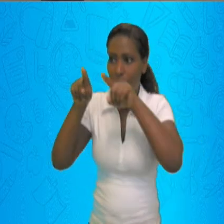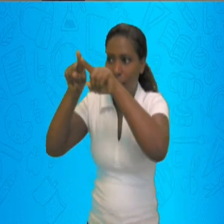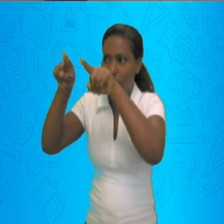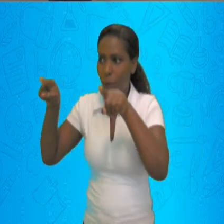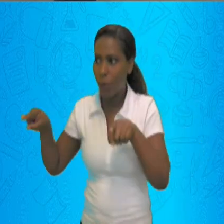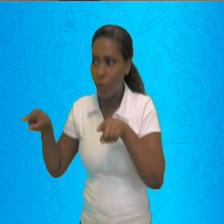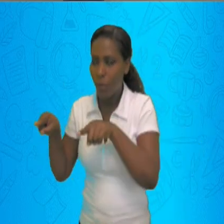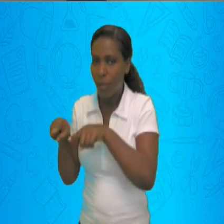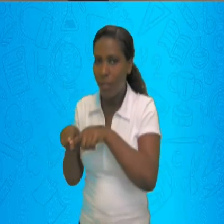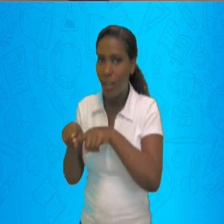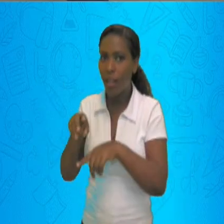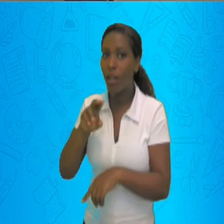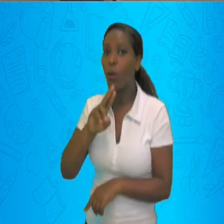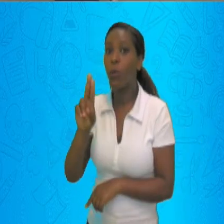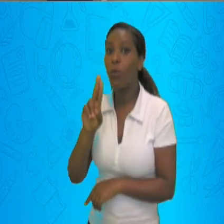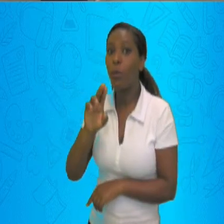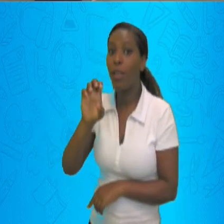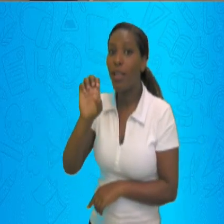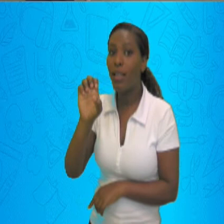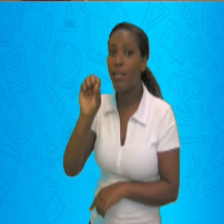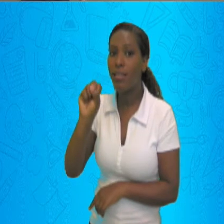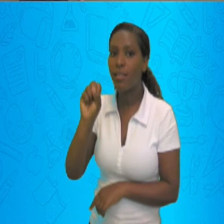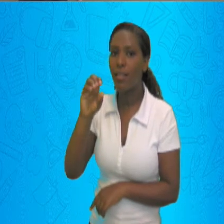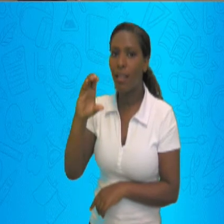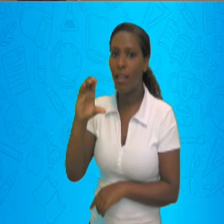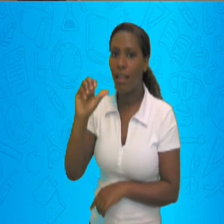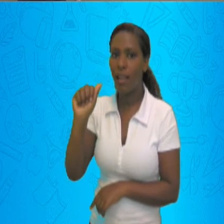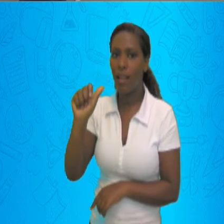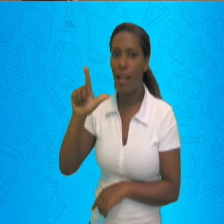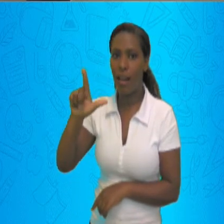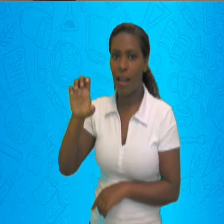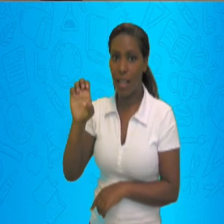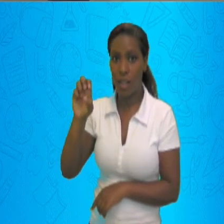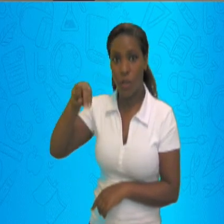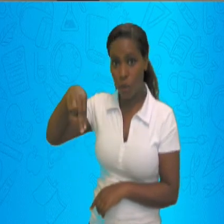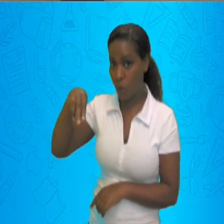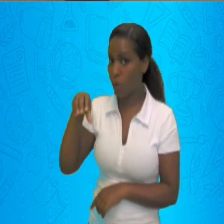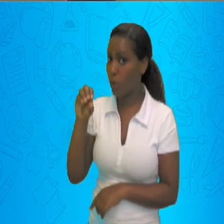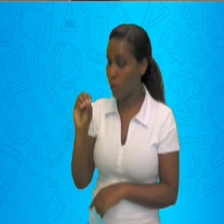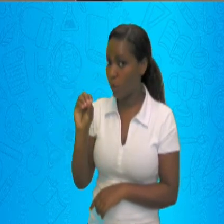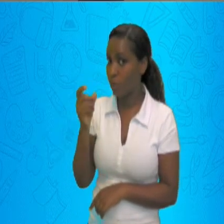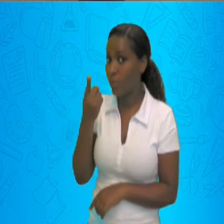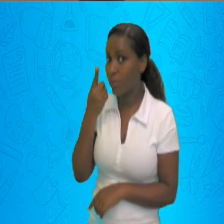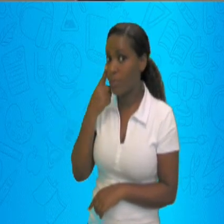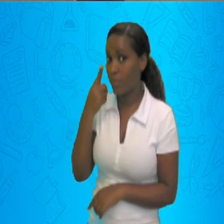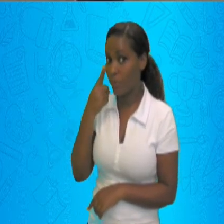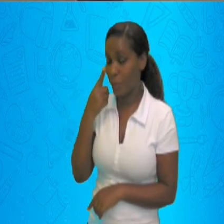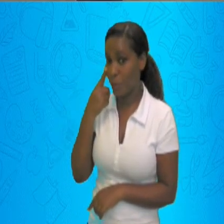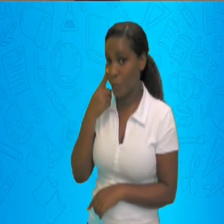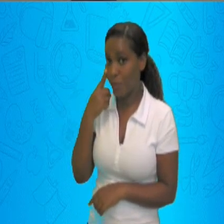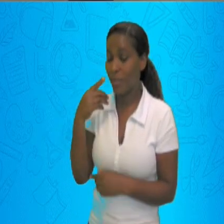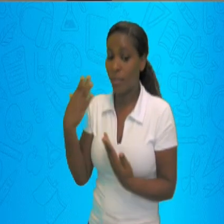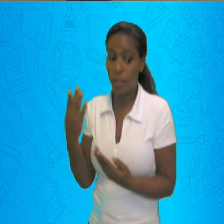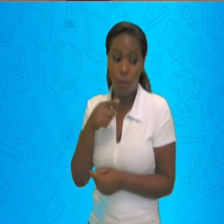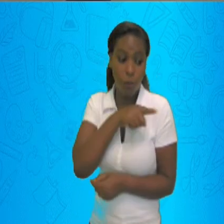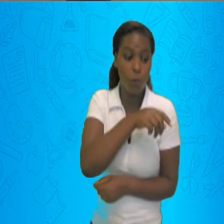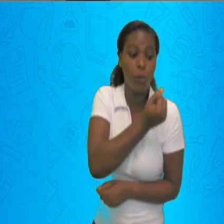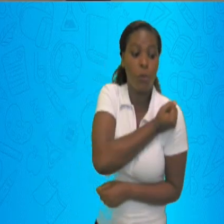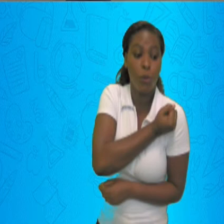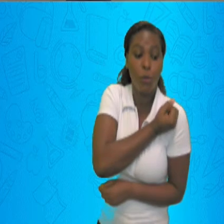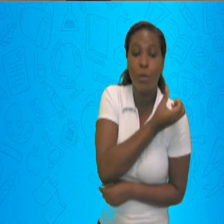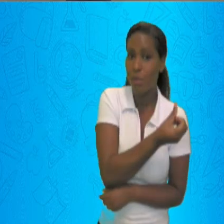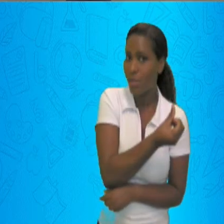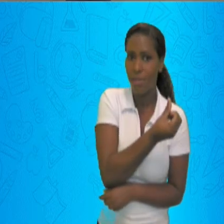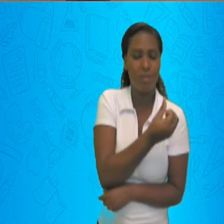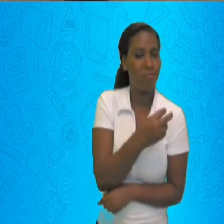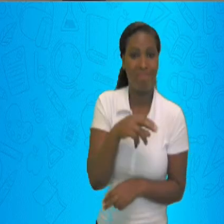esta informação ali, ó, que está escrito que tem que ser um triângulo escaleno, então o número 6 não vai servir.